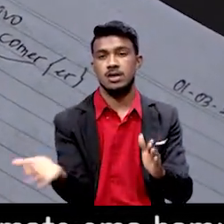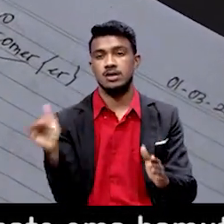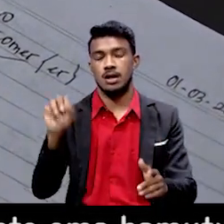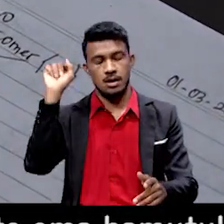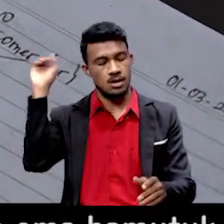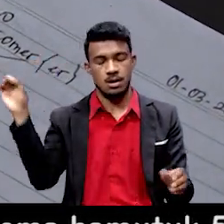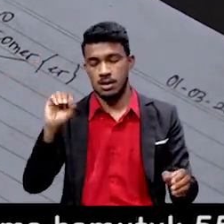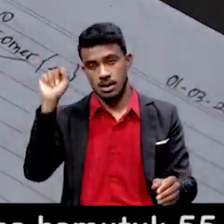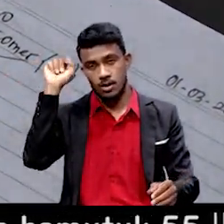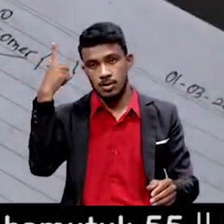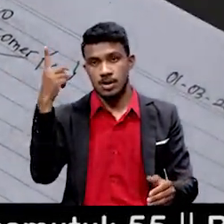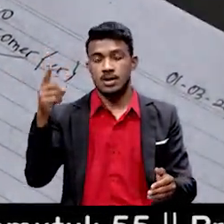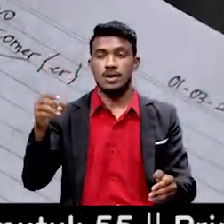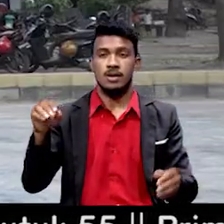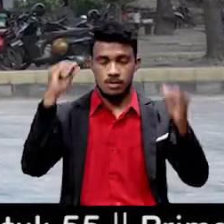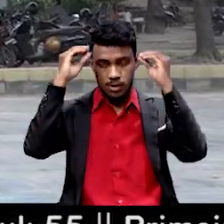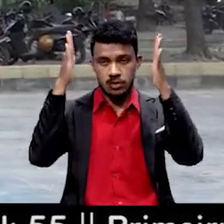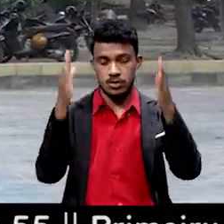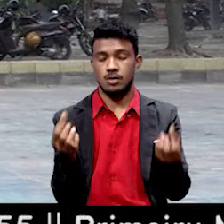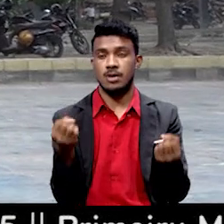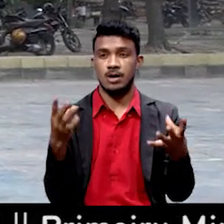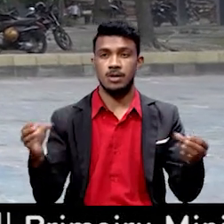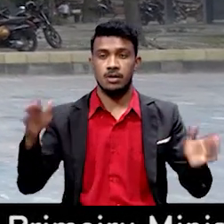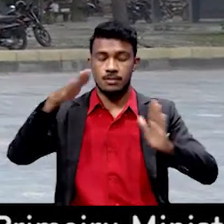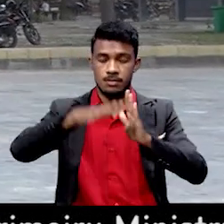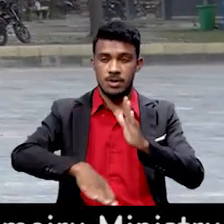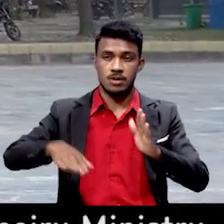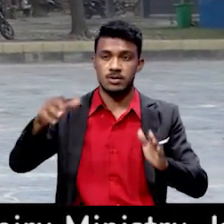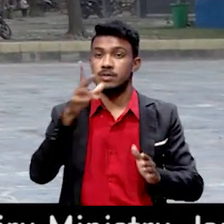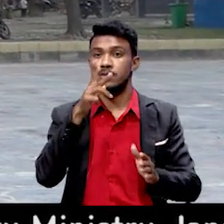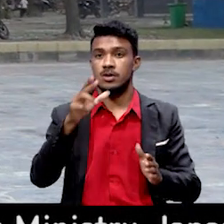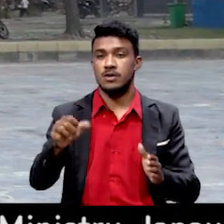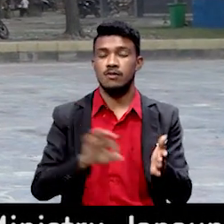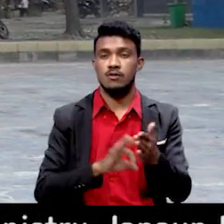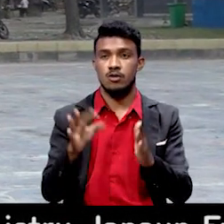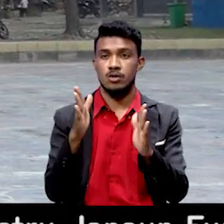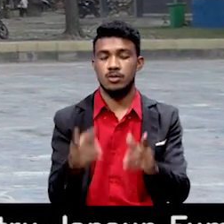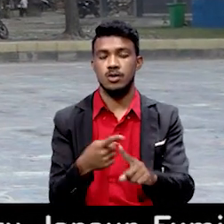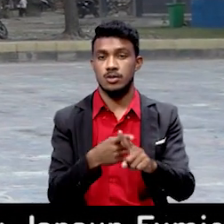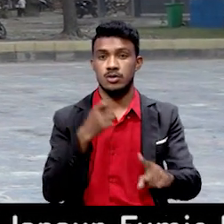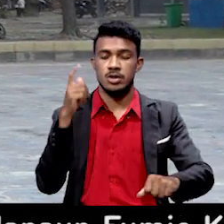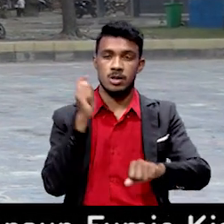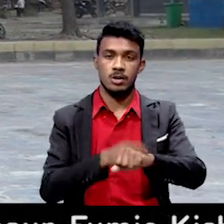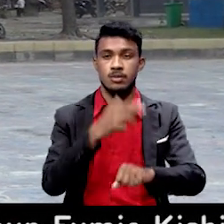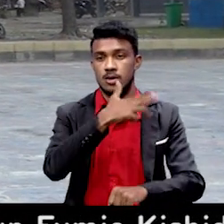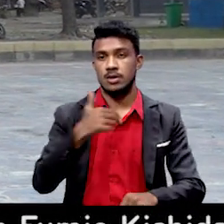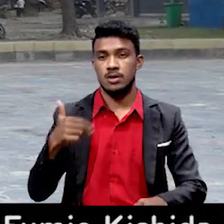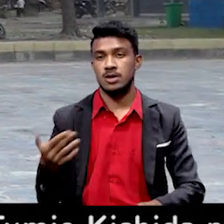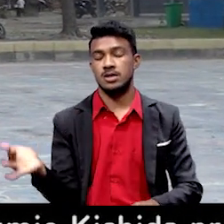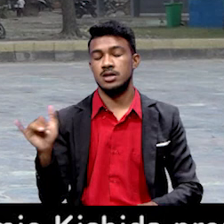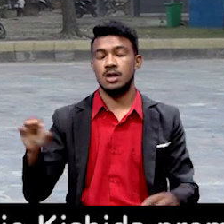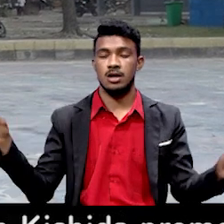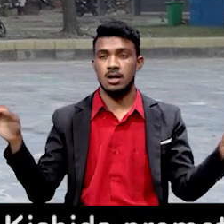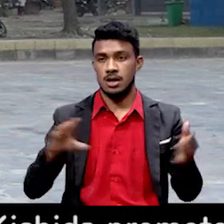menos conhecimento e ali em português, também professor Sira ne forma russa ocupação indonésia e a tempo nebe Sira la aprende